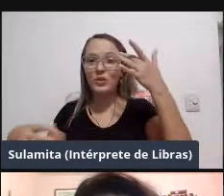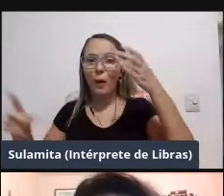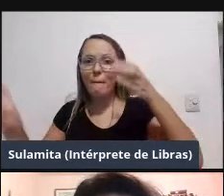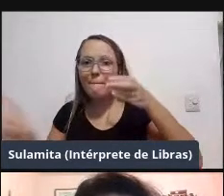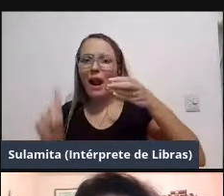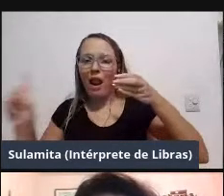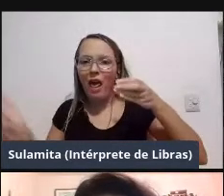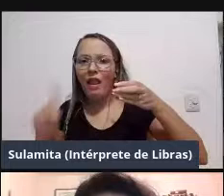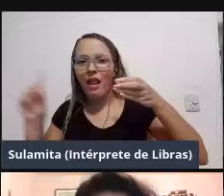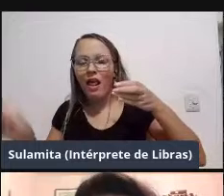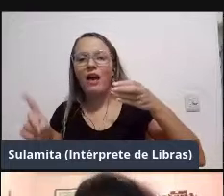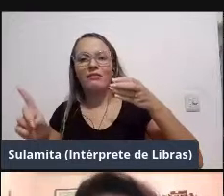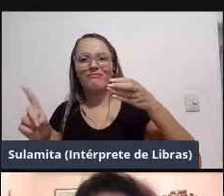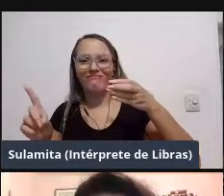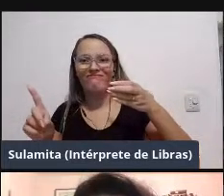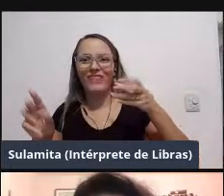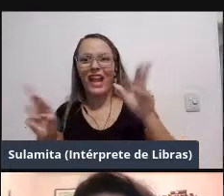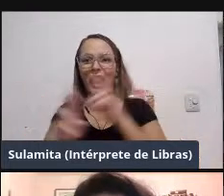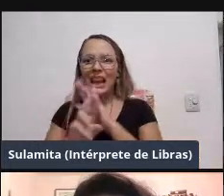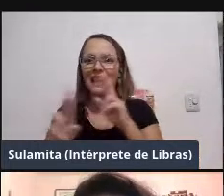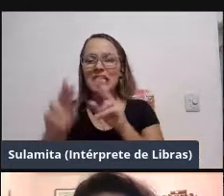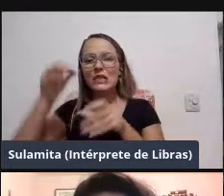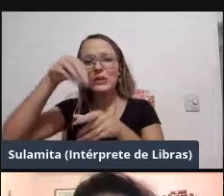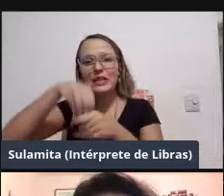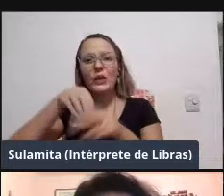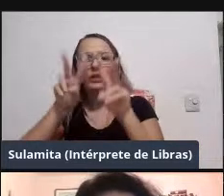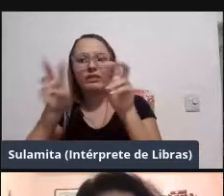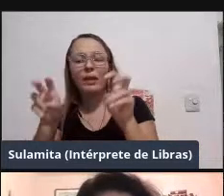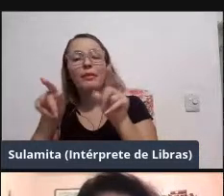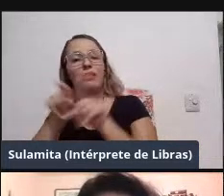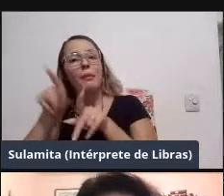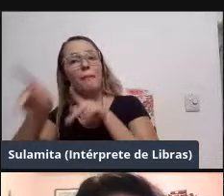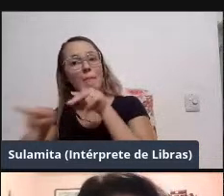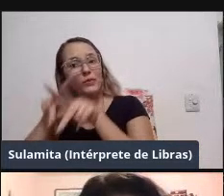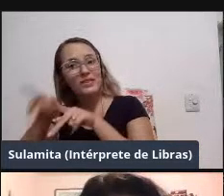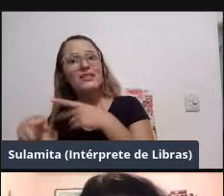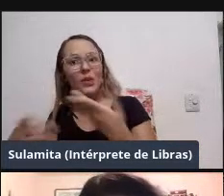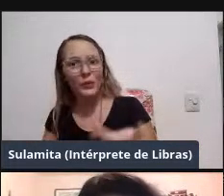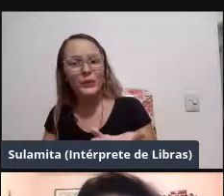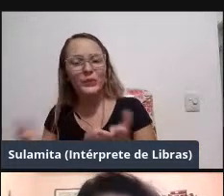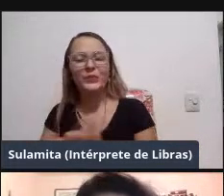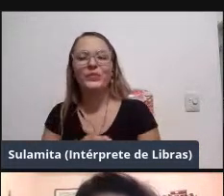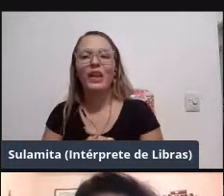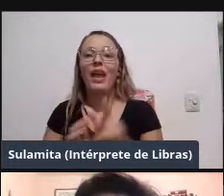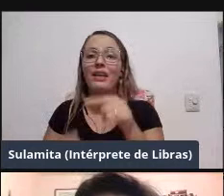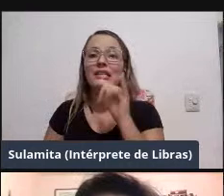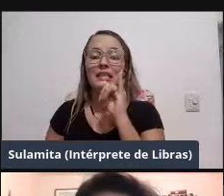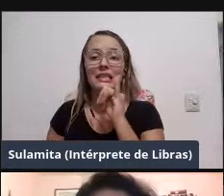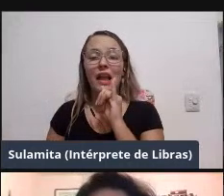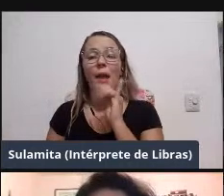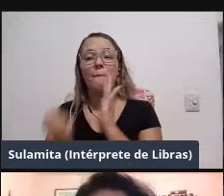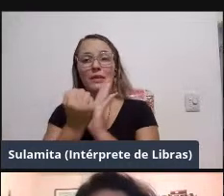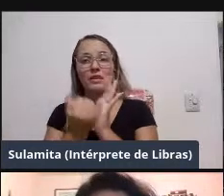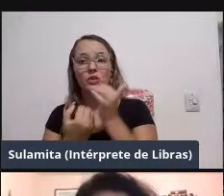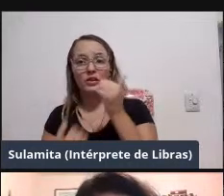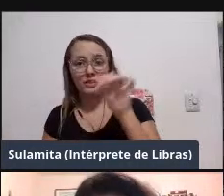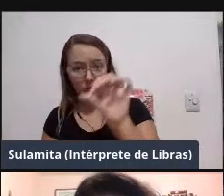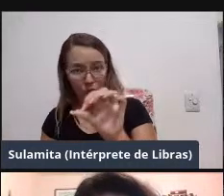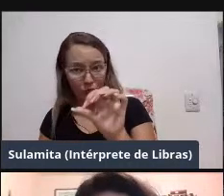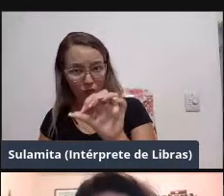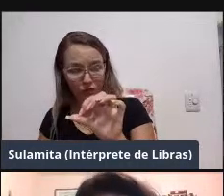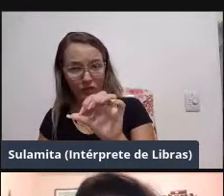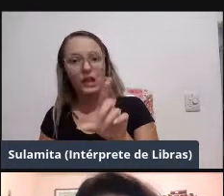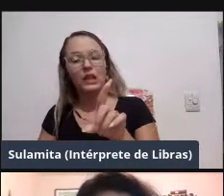trabalhos relacionando população negra e educação. Pode passar, por favor. Eu dei exemplos, né, sobre o século XIX e